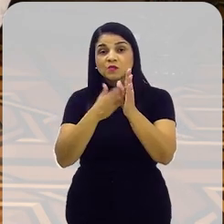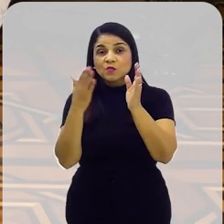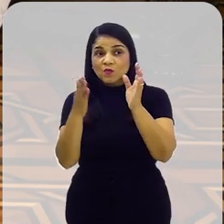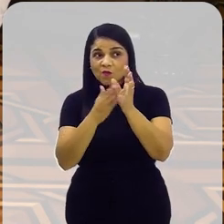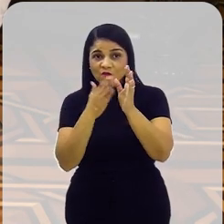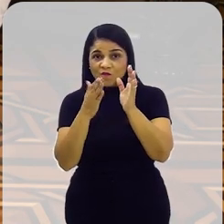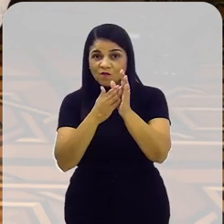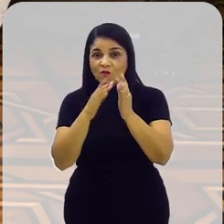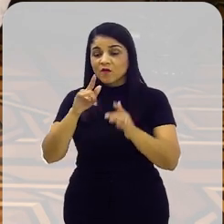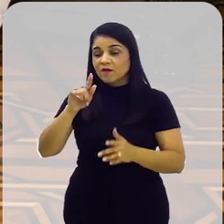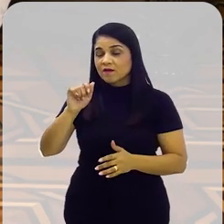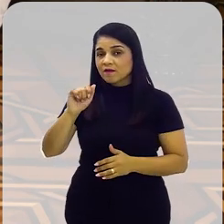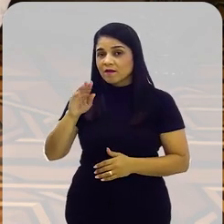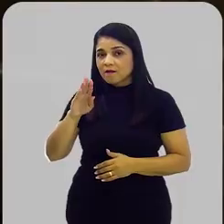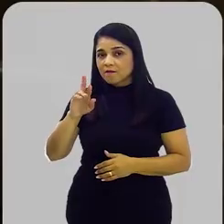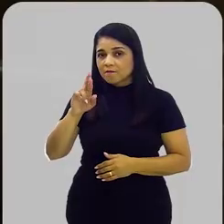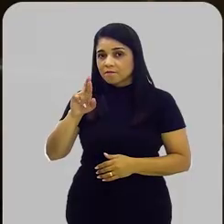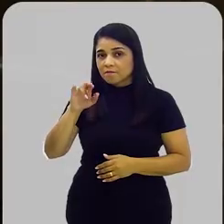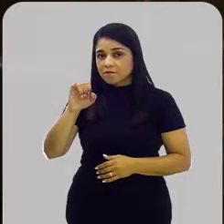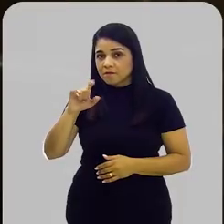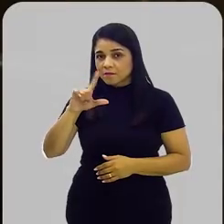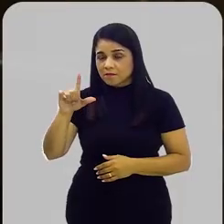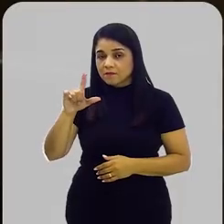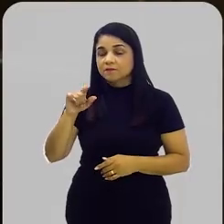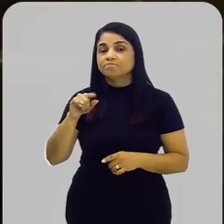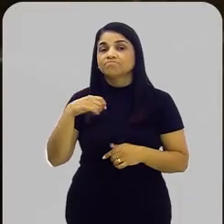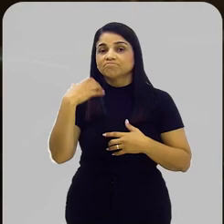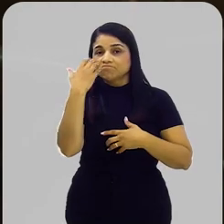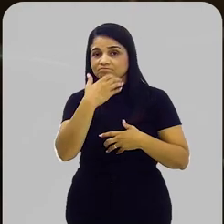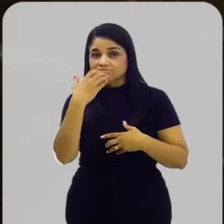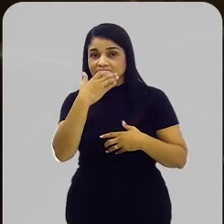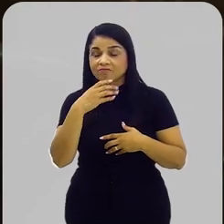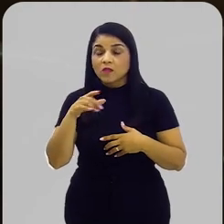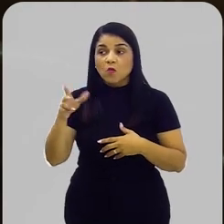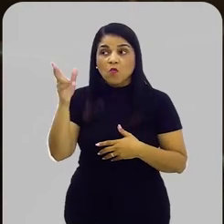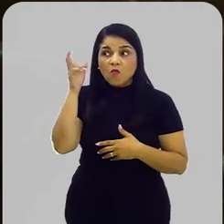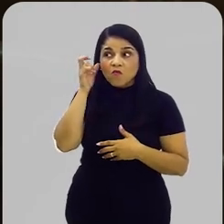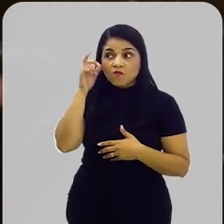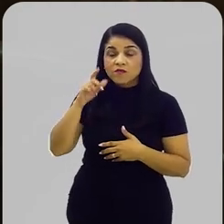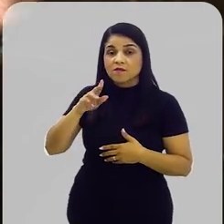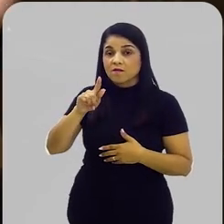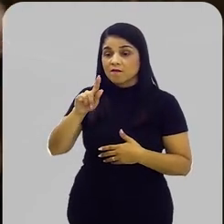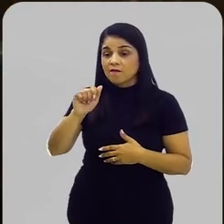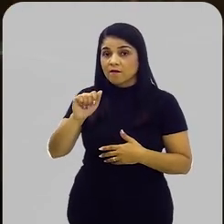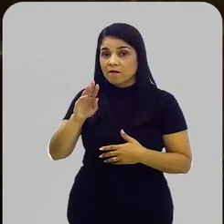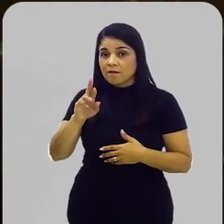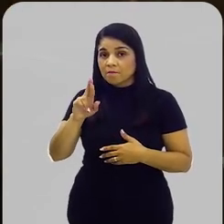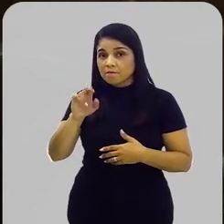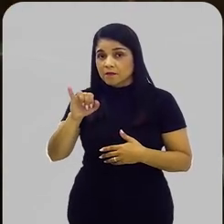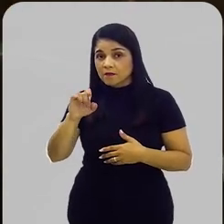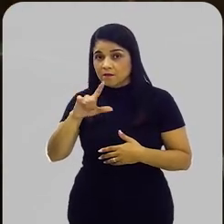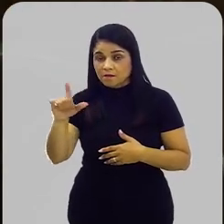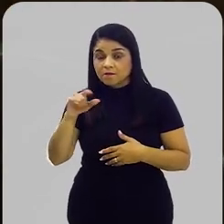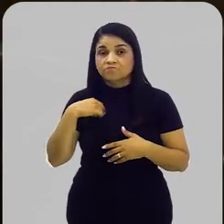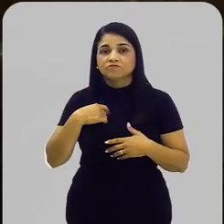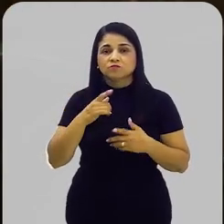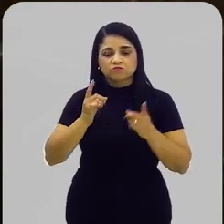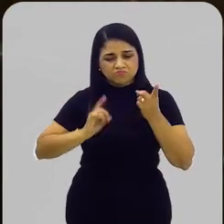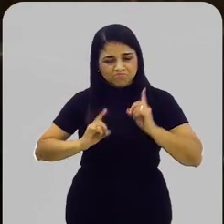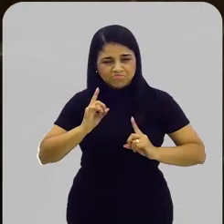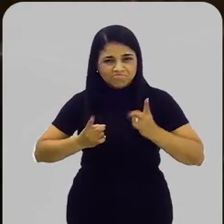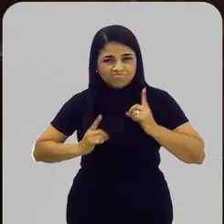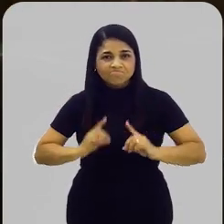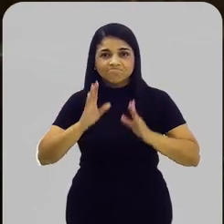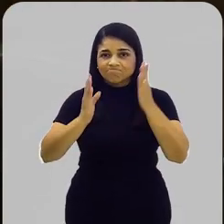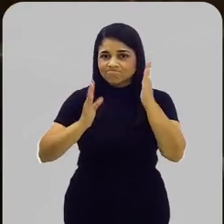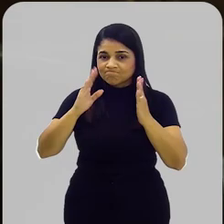louvor, que é a Gabriela Rocha que ministra, que, na verdade, eu escutei na voz dela quando eu estava em depressão. Por favor. Que foi o que me deu